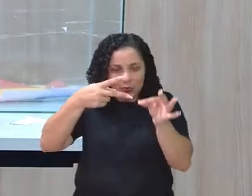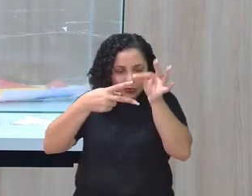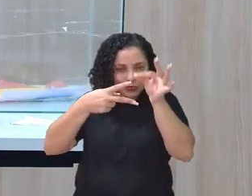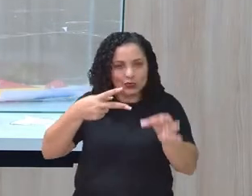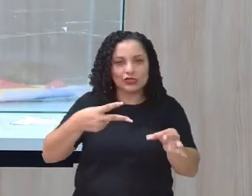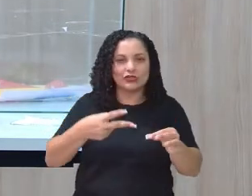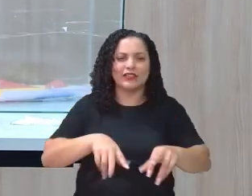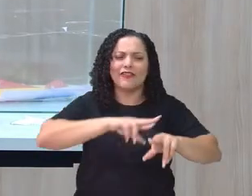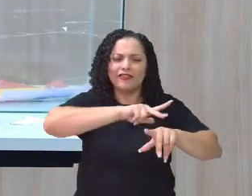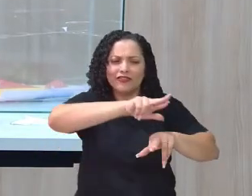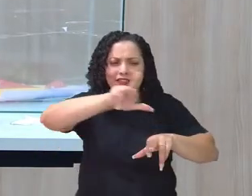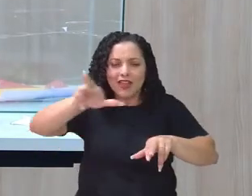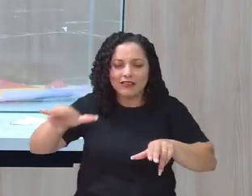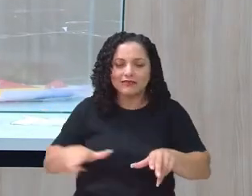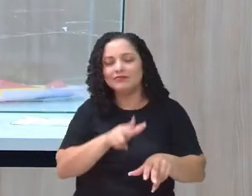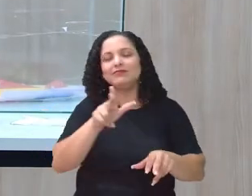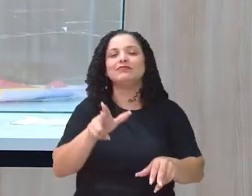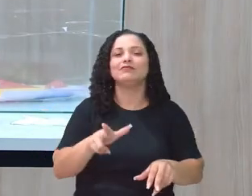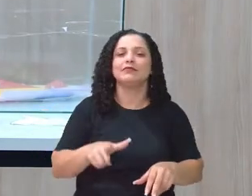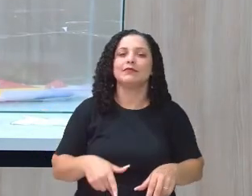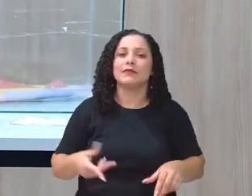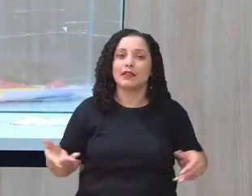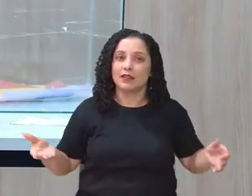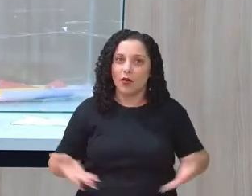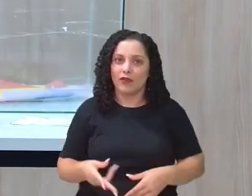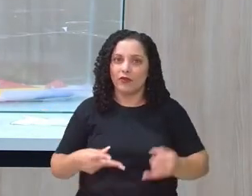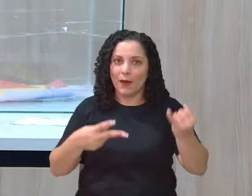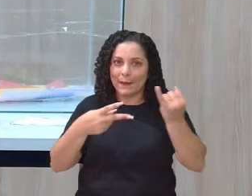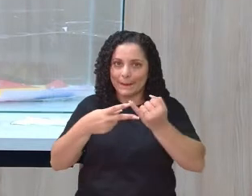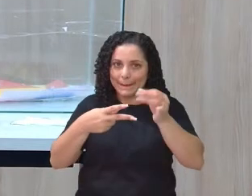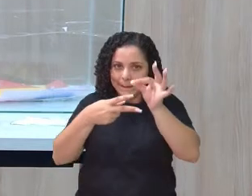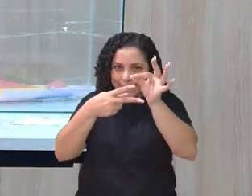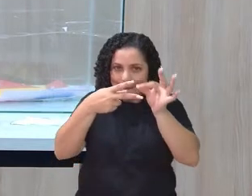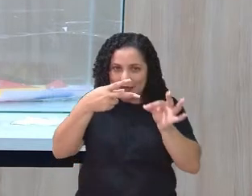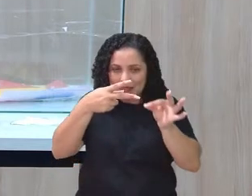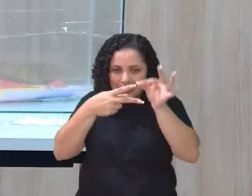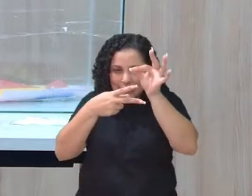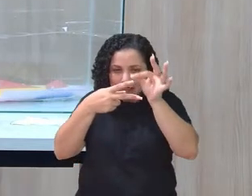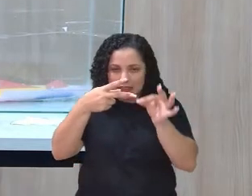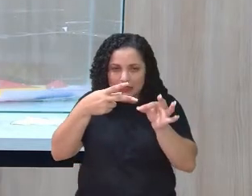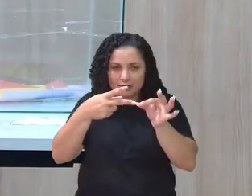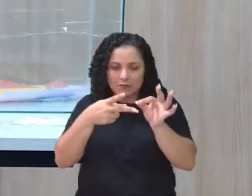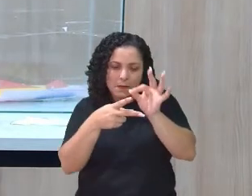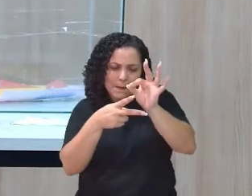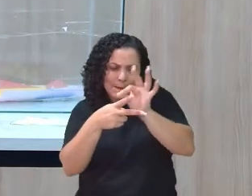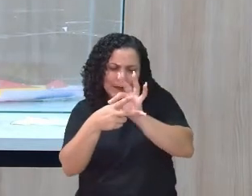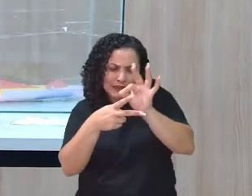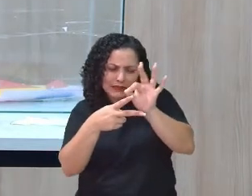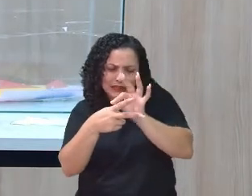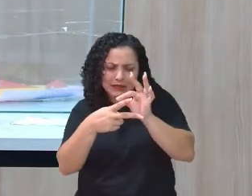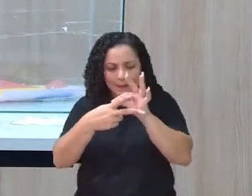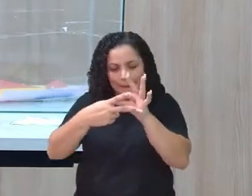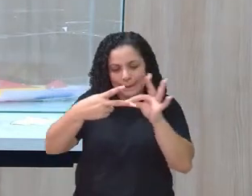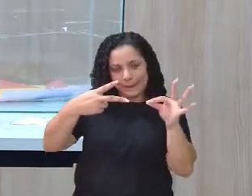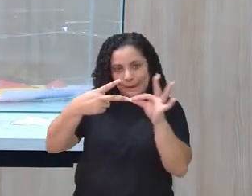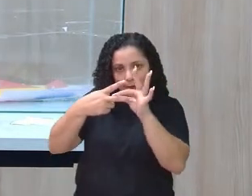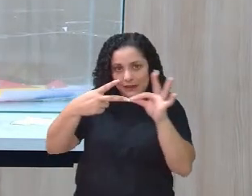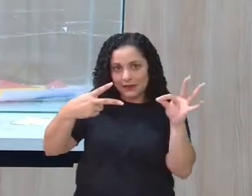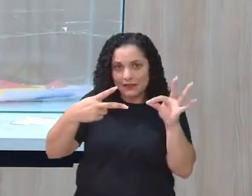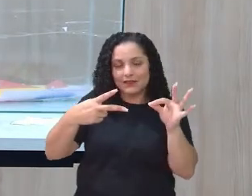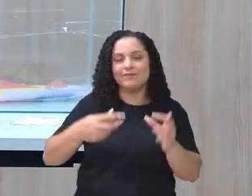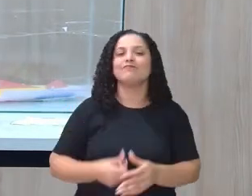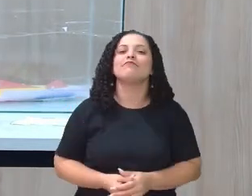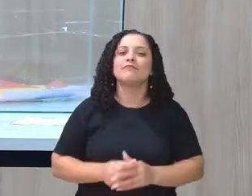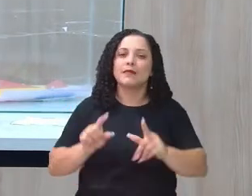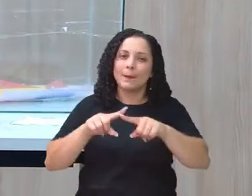vários polígonos embaixo. Vou medir os ângulos desses polígonos. Mas, claro, eu não vou dizer